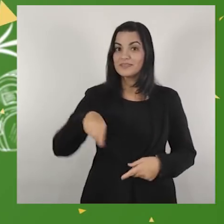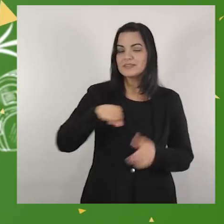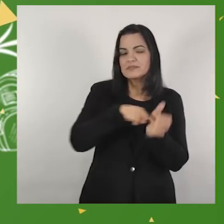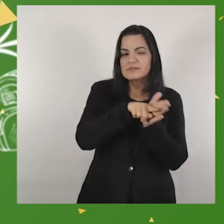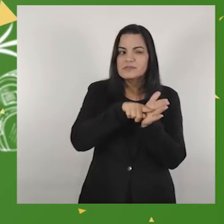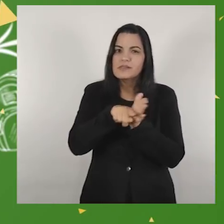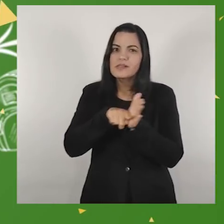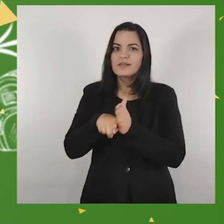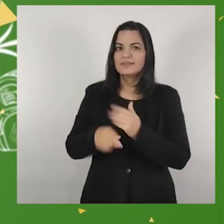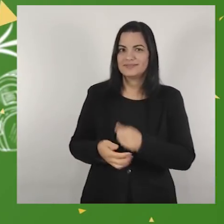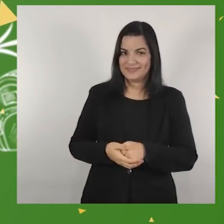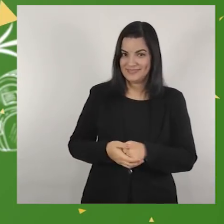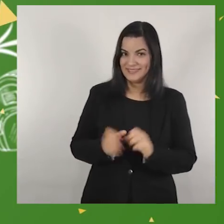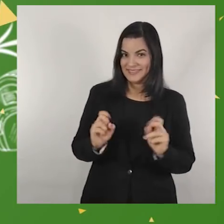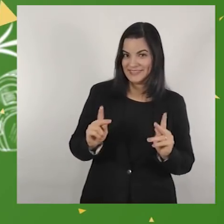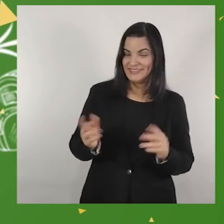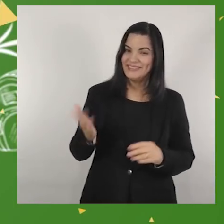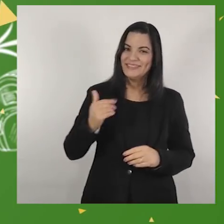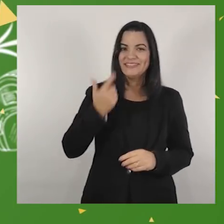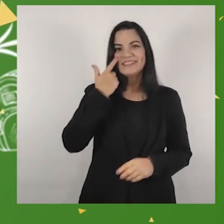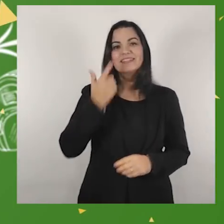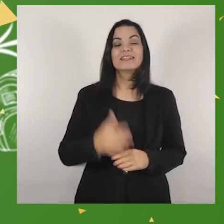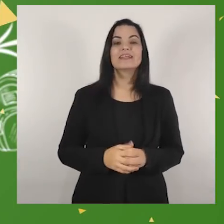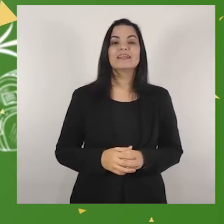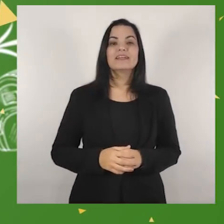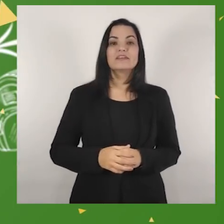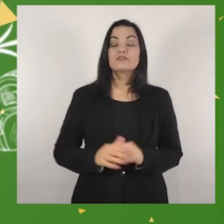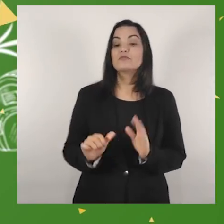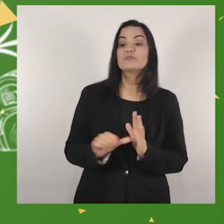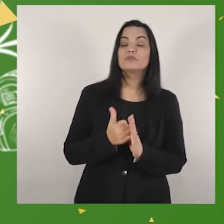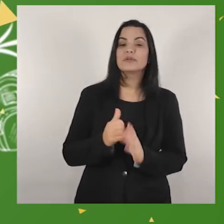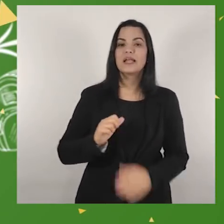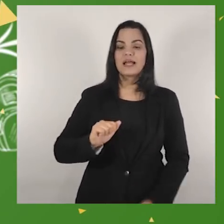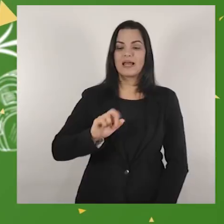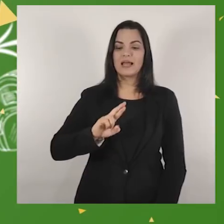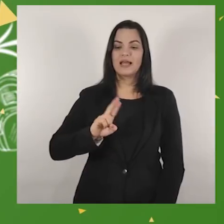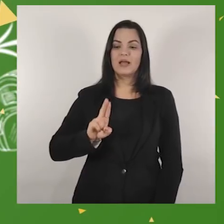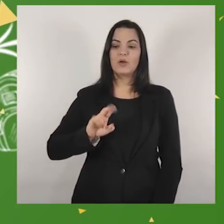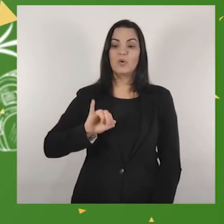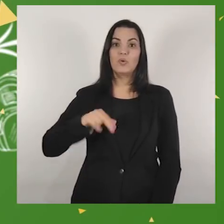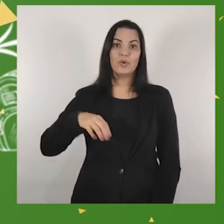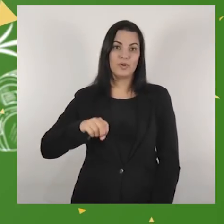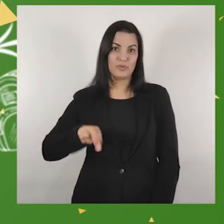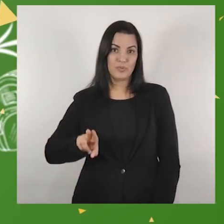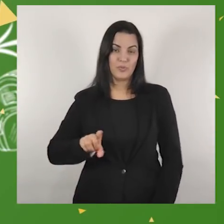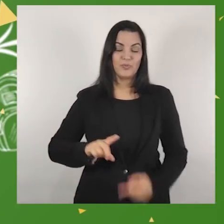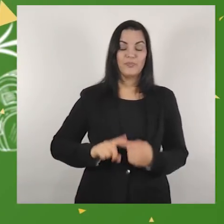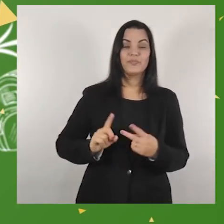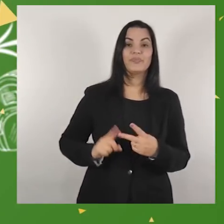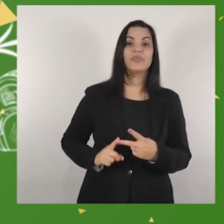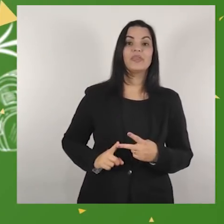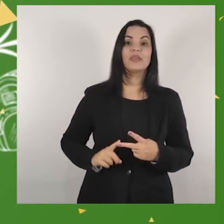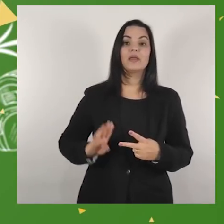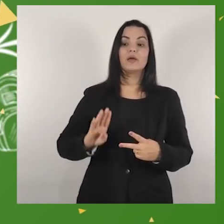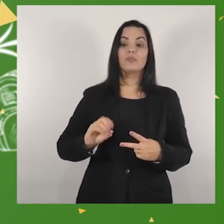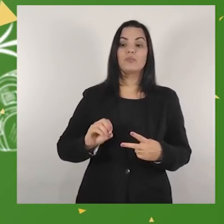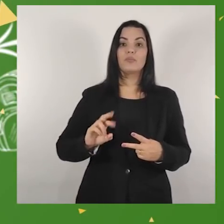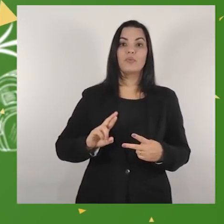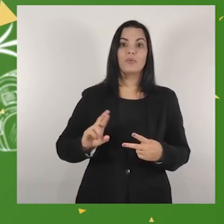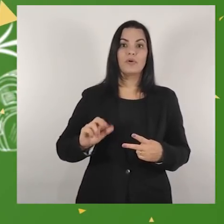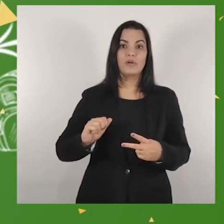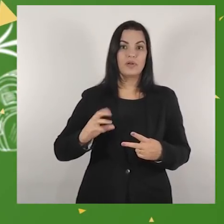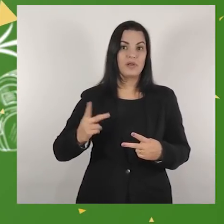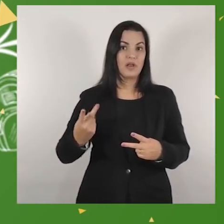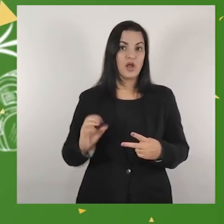aí para vocês investigarem, tá bom? Então vamos lá. A primeira, arruinou. A